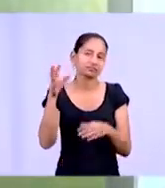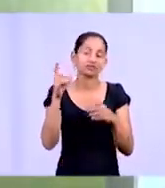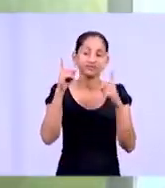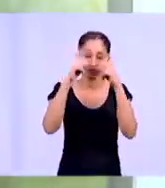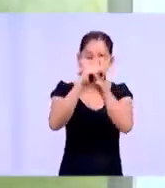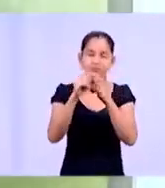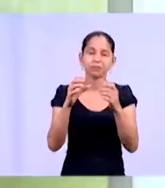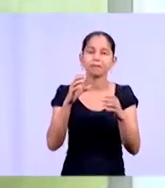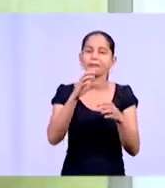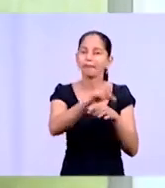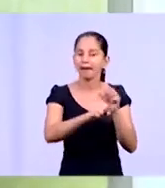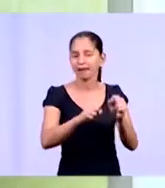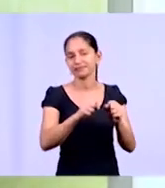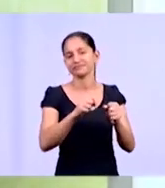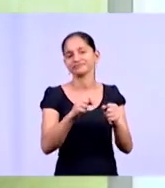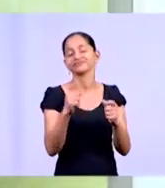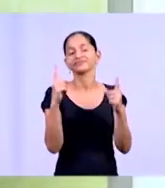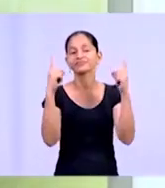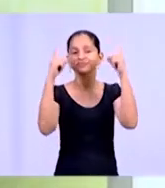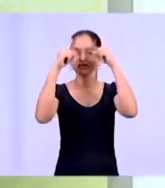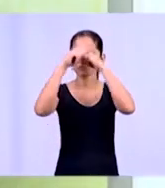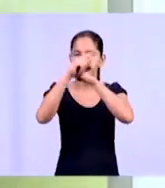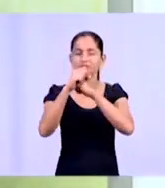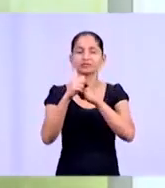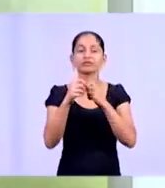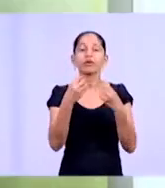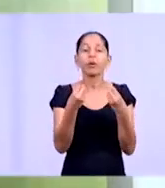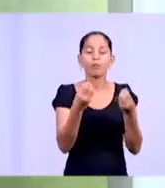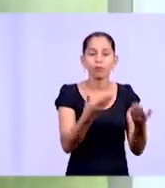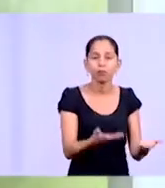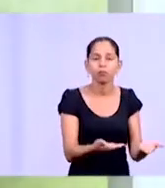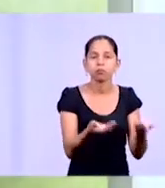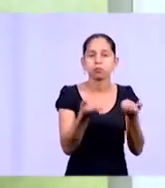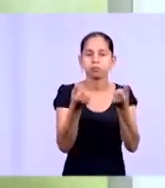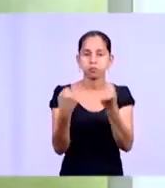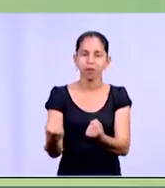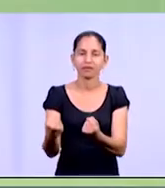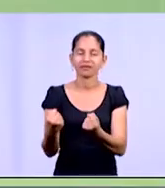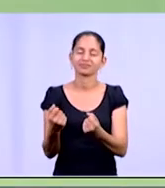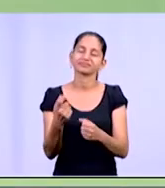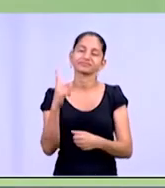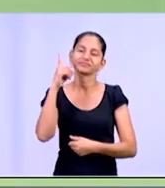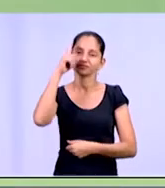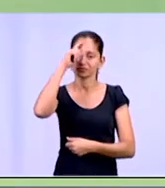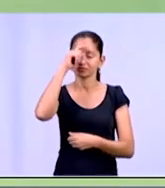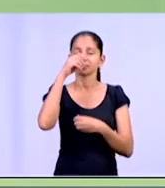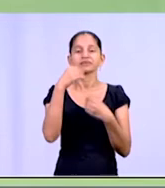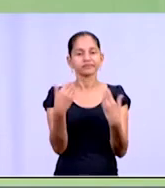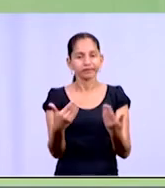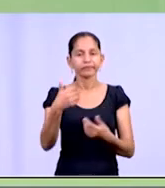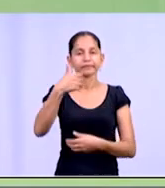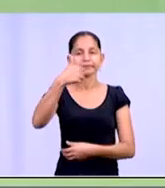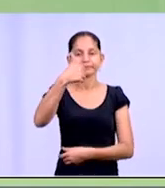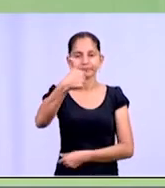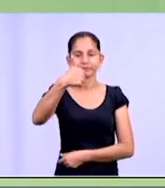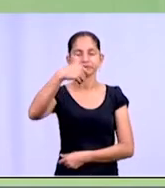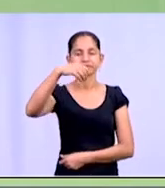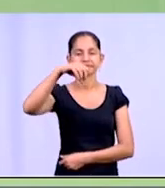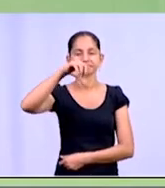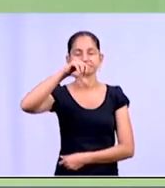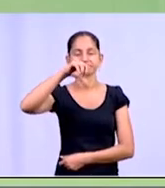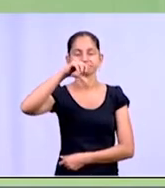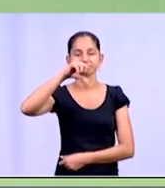empresa, e levar para casa. Esse foi o marco, né? Esse computador nasceu em